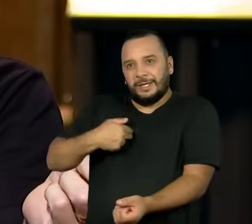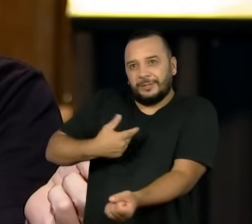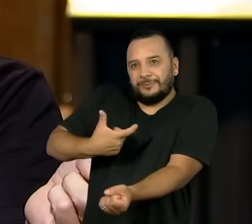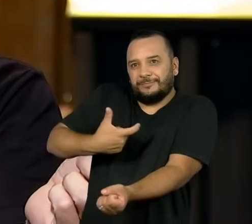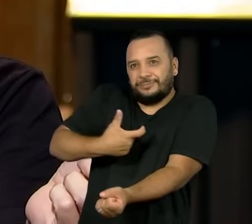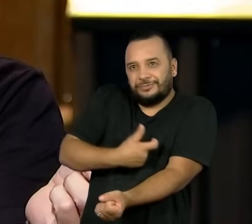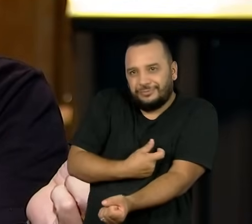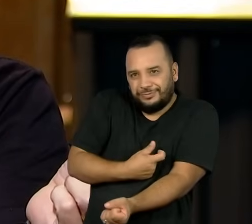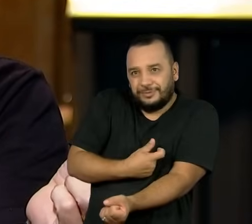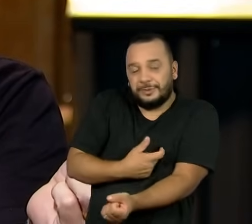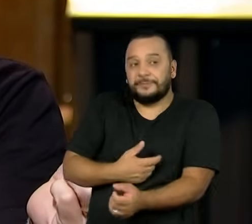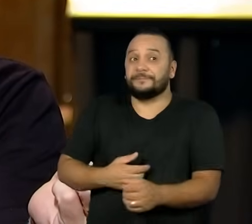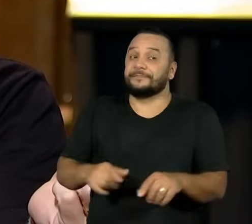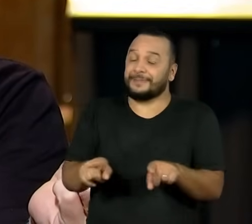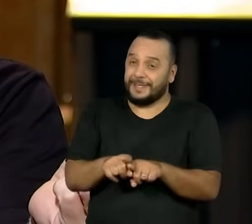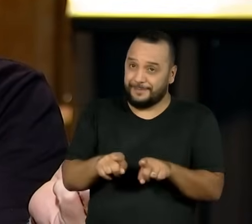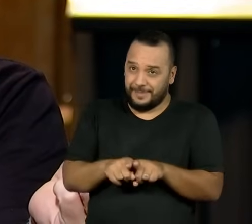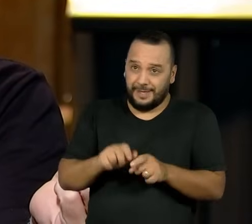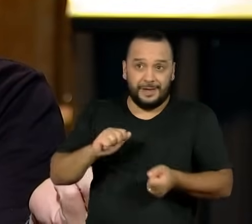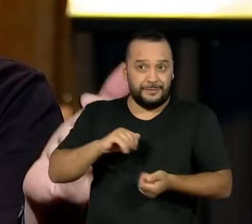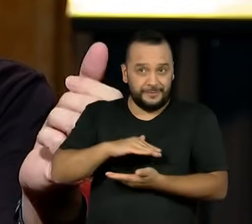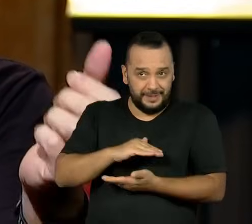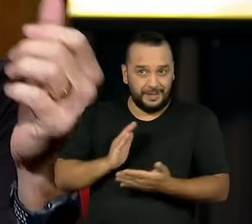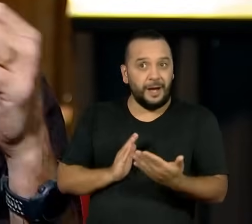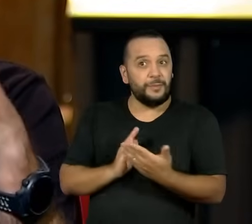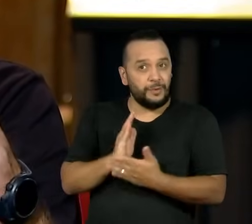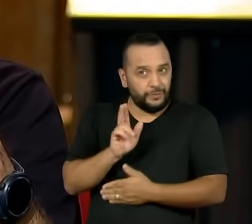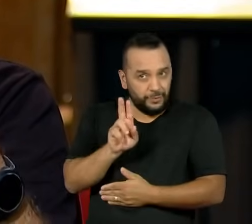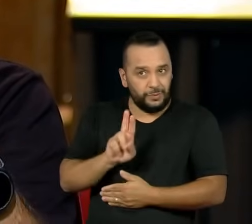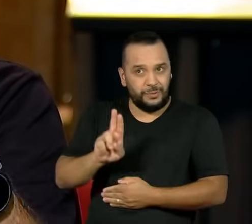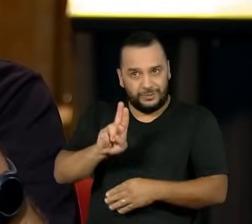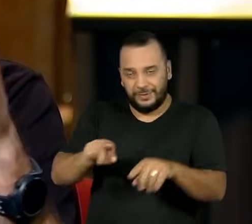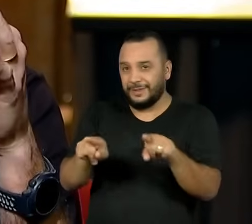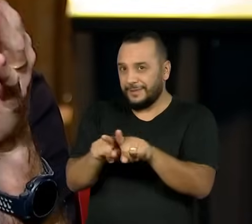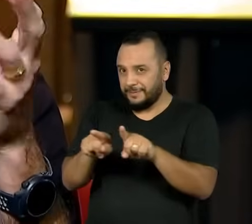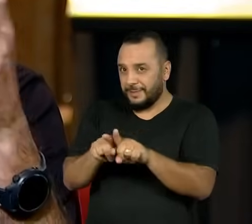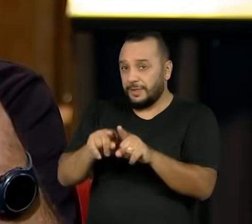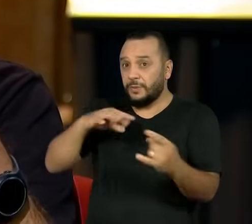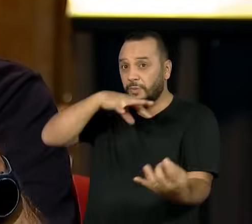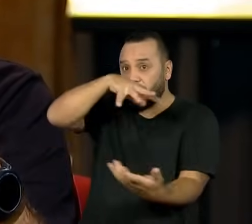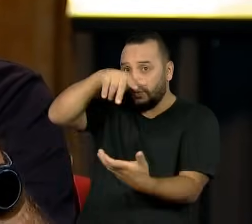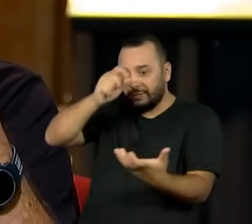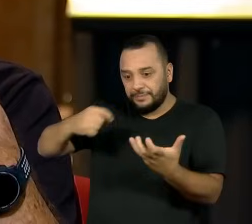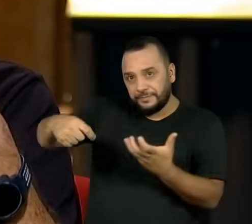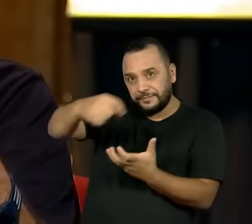Pela Anvisa também, há 2 anos atrás. Então hoje, tanto no mundo inteiro e no